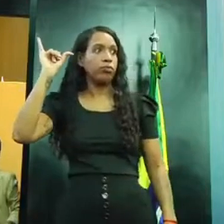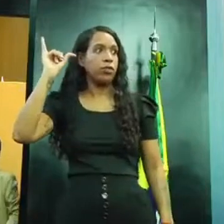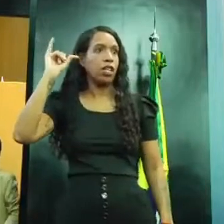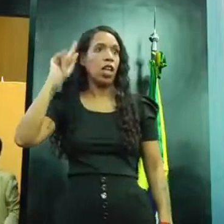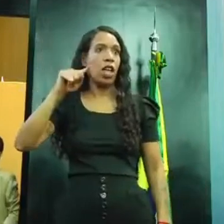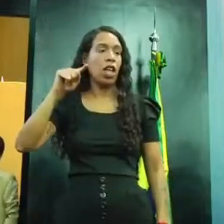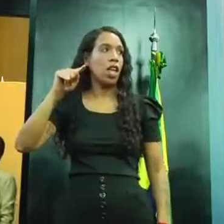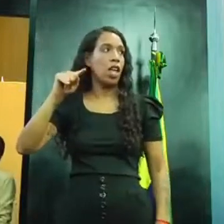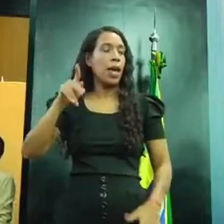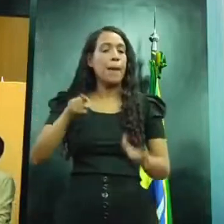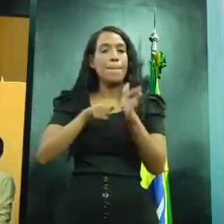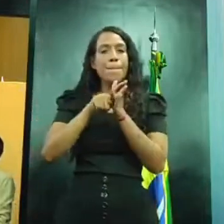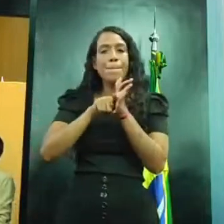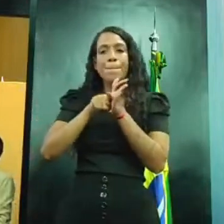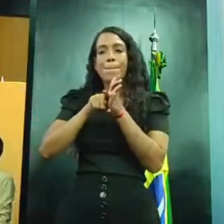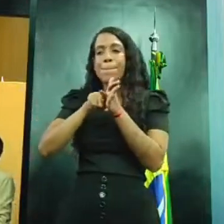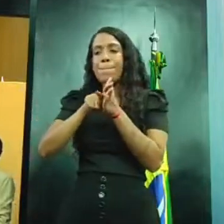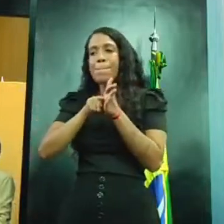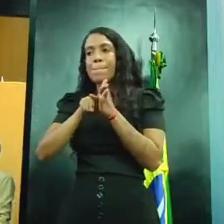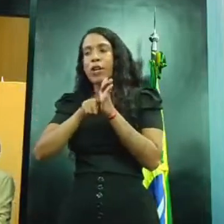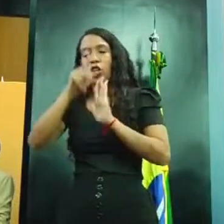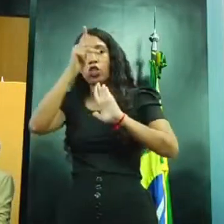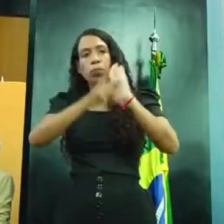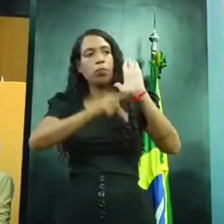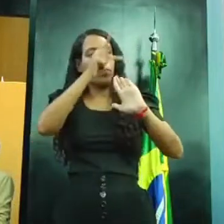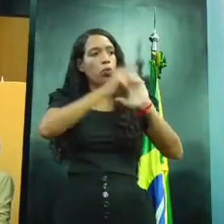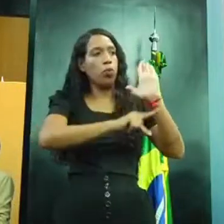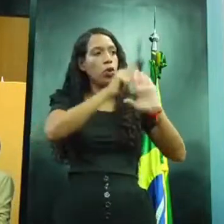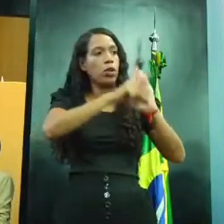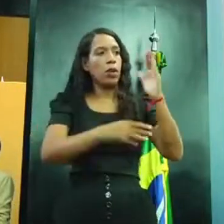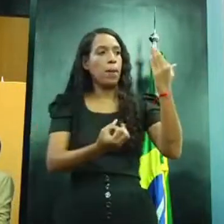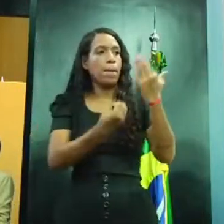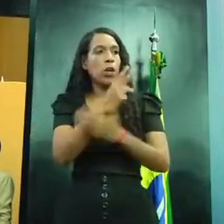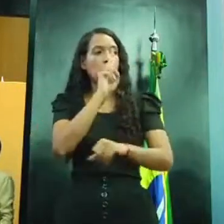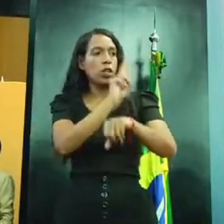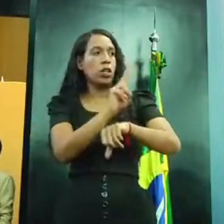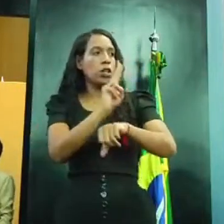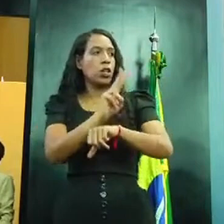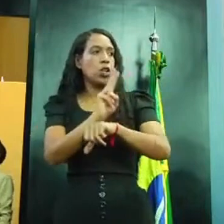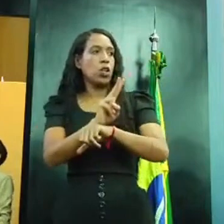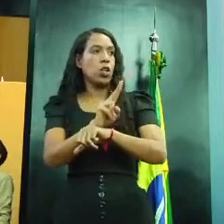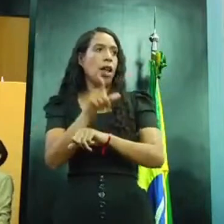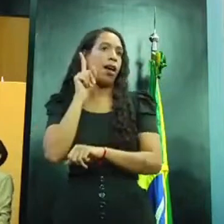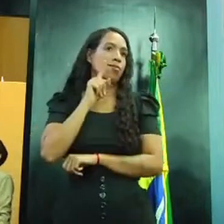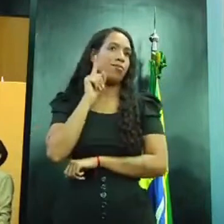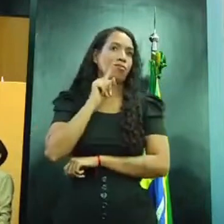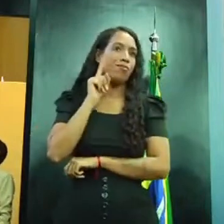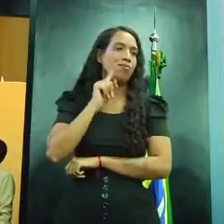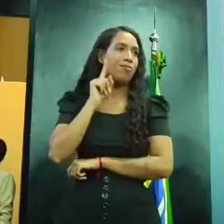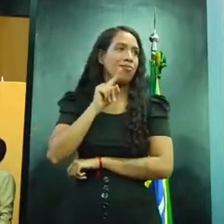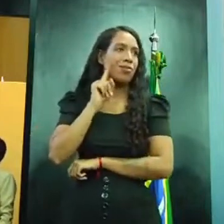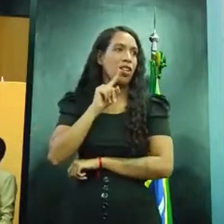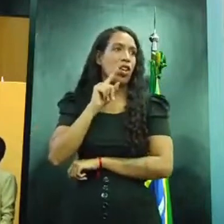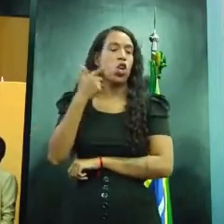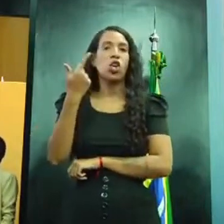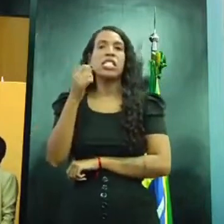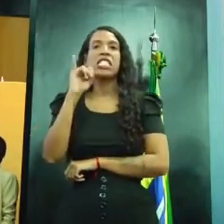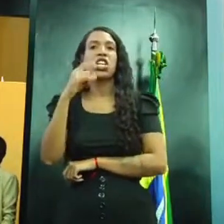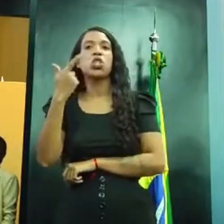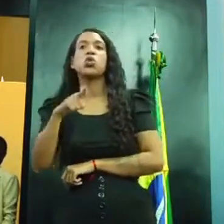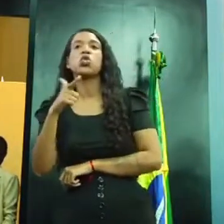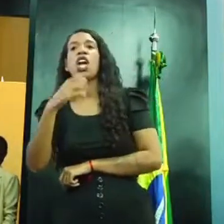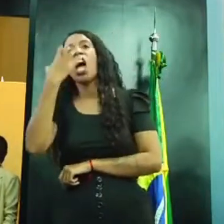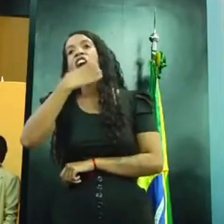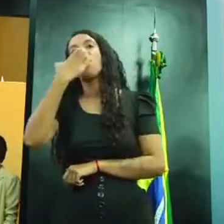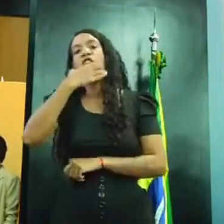foram produtos de pesquisa da Agência de Projetos de Pesquisa Avançada em Defesa norte-americana. Não haveria iPhone, não